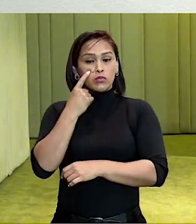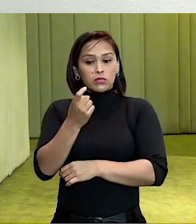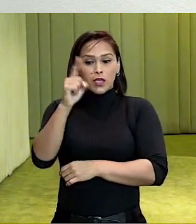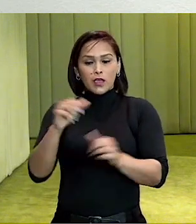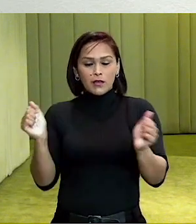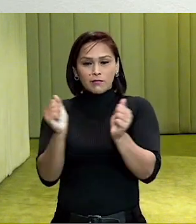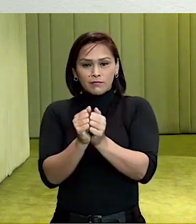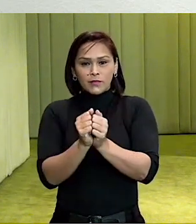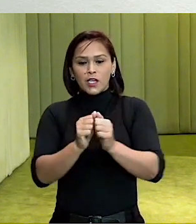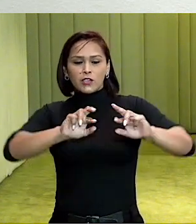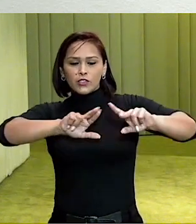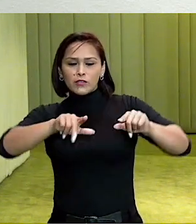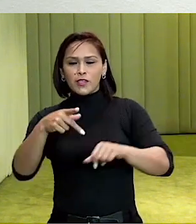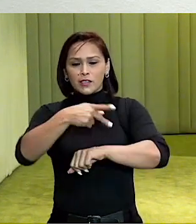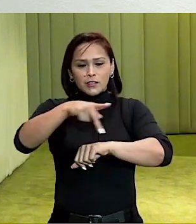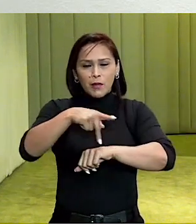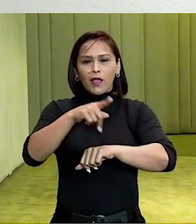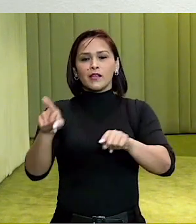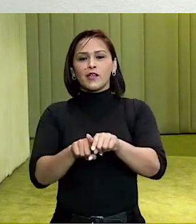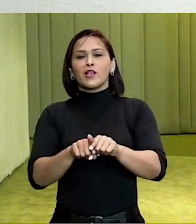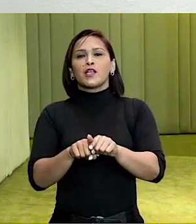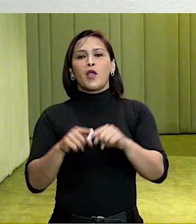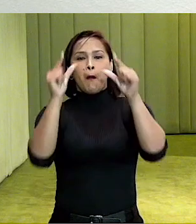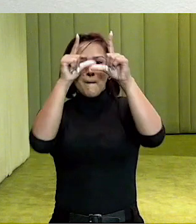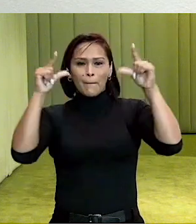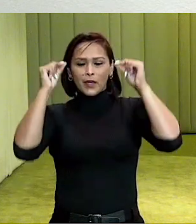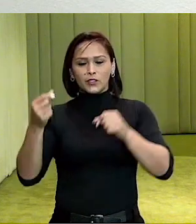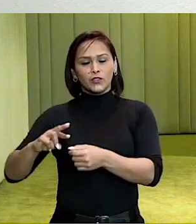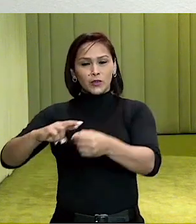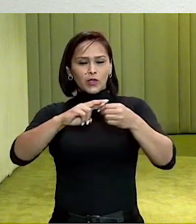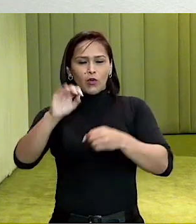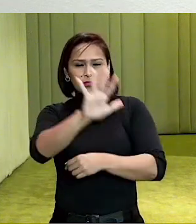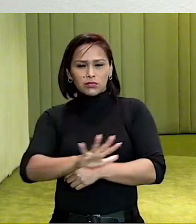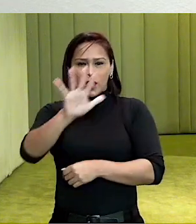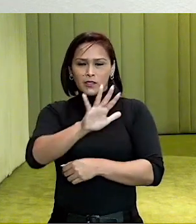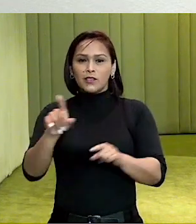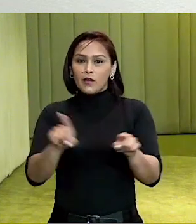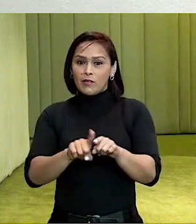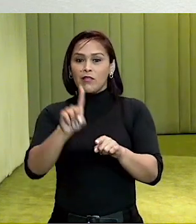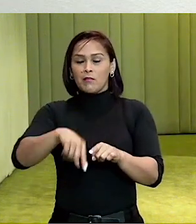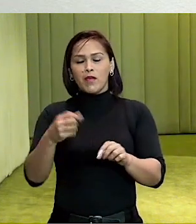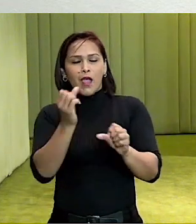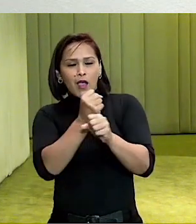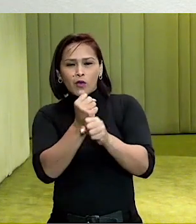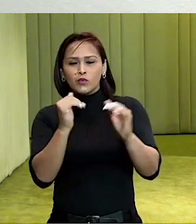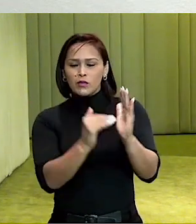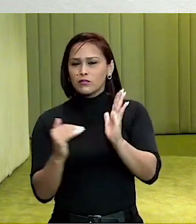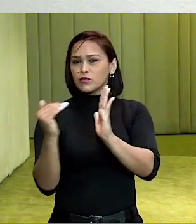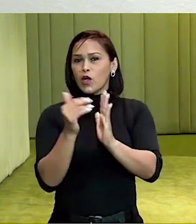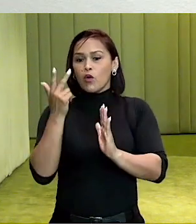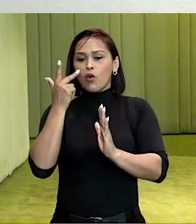aproximar divergências em âmbito doméstico e regional, de maneira a construir posições